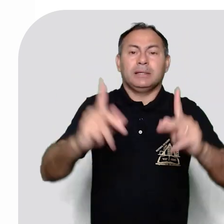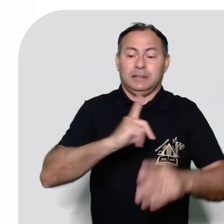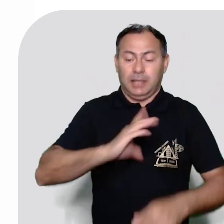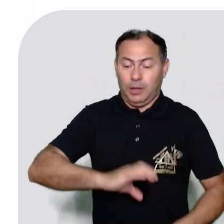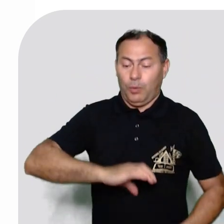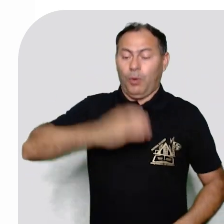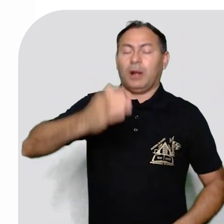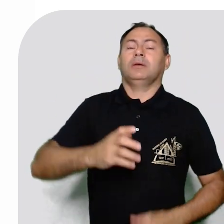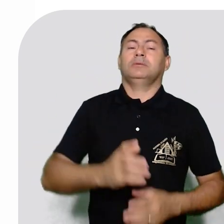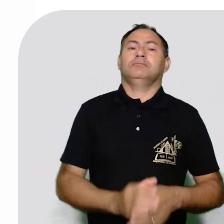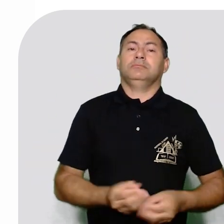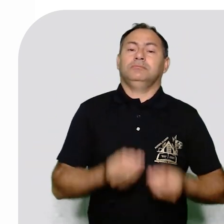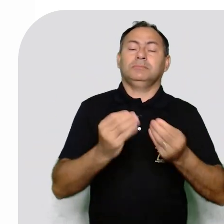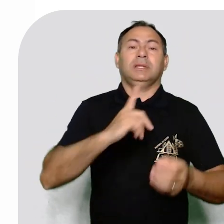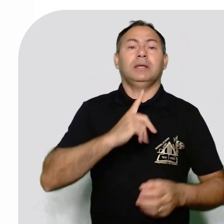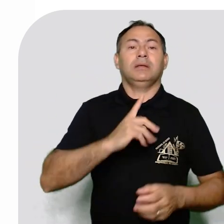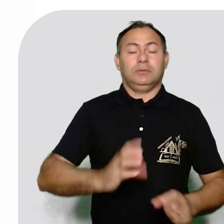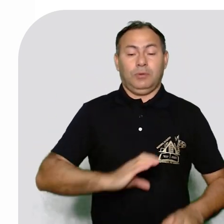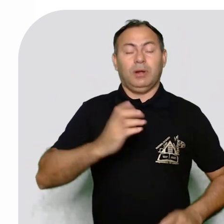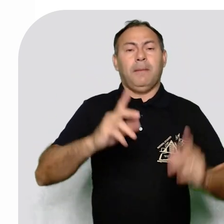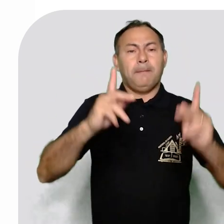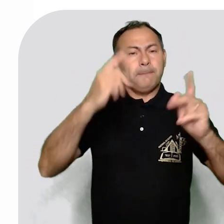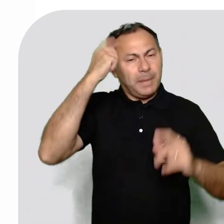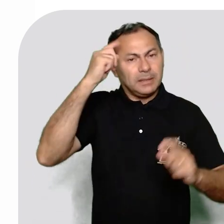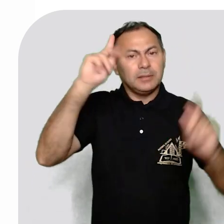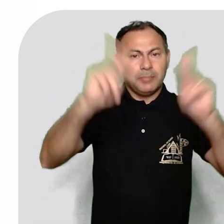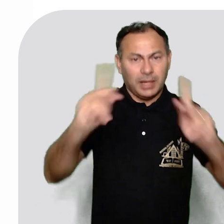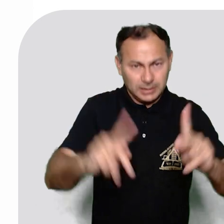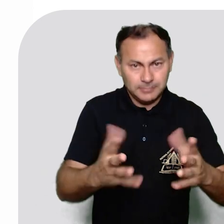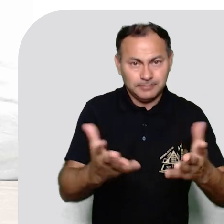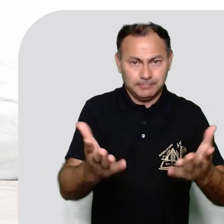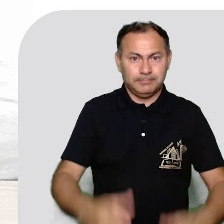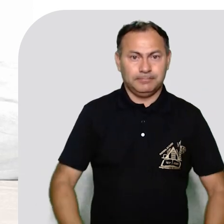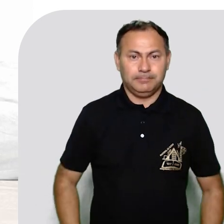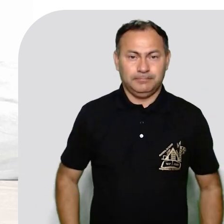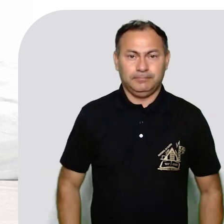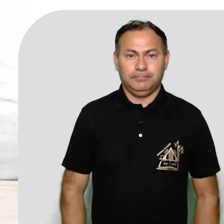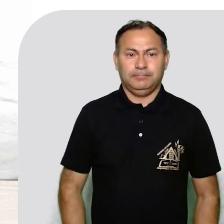coragem de se desarmar, ter coragem de pensar em paz. Né?